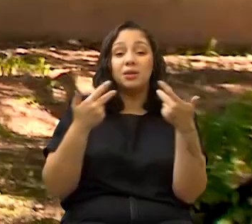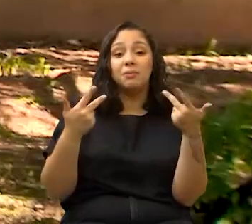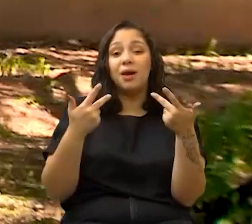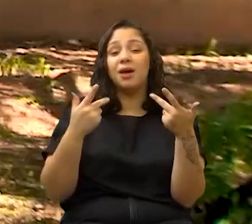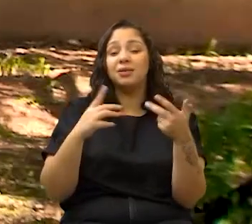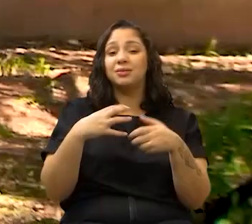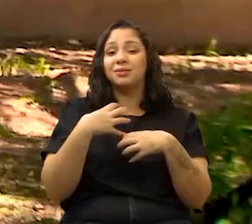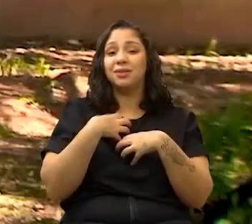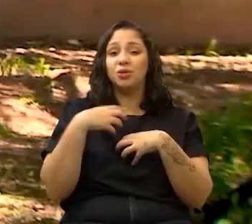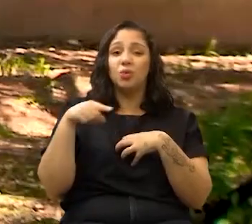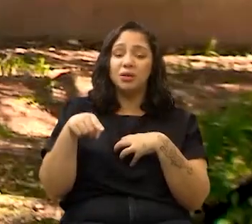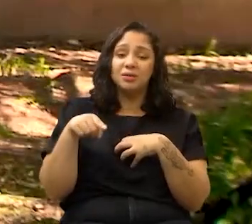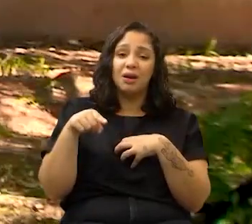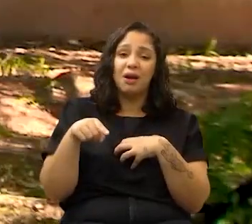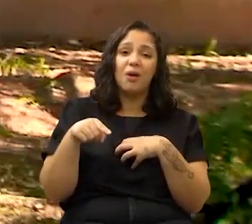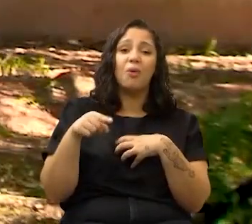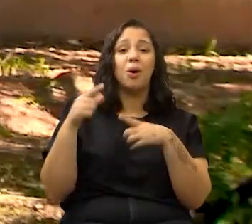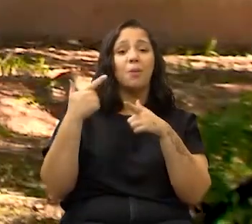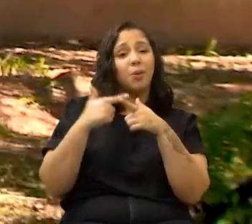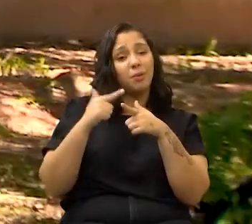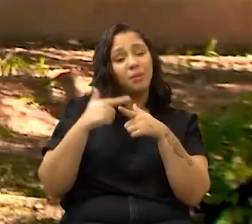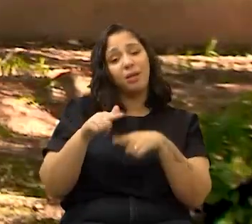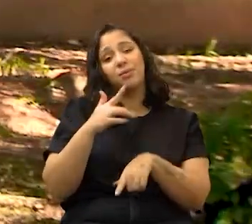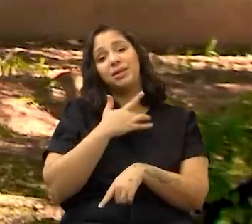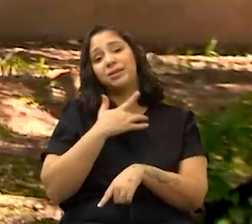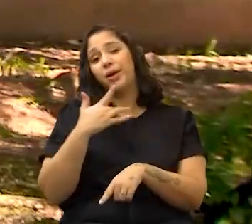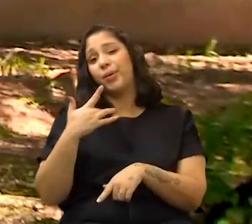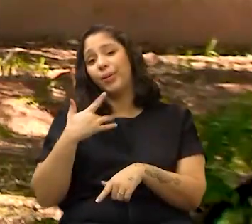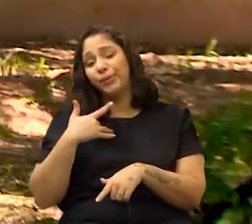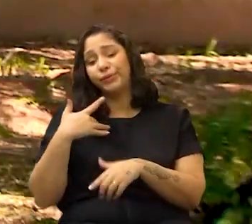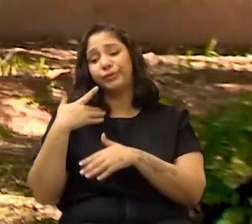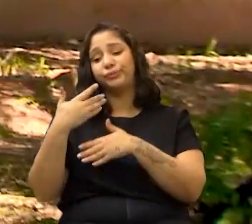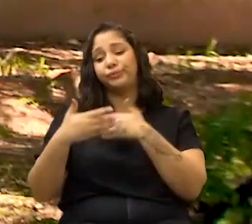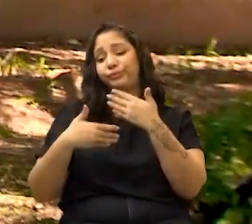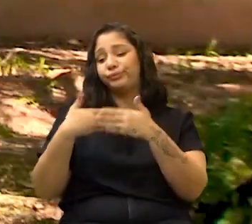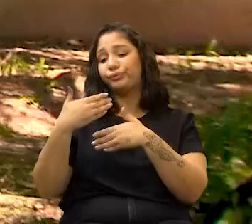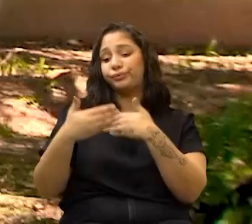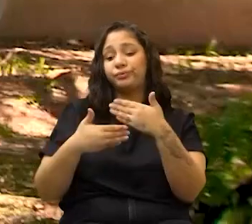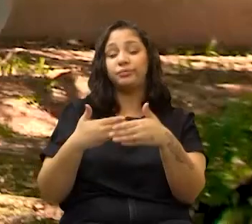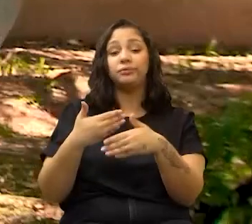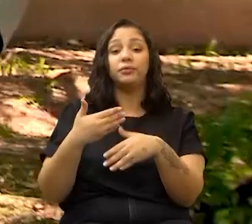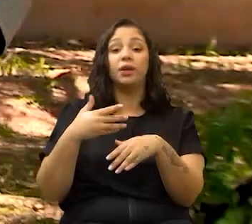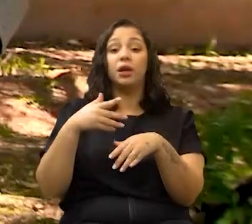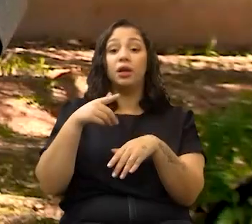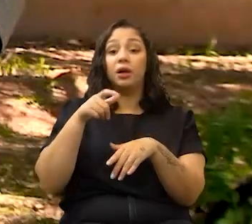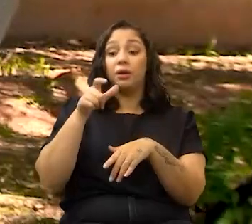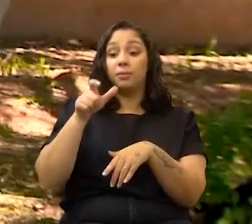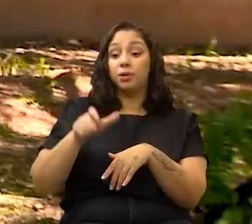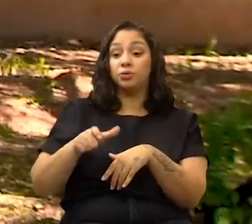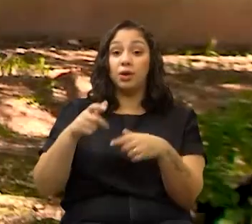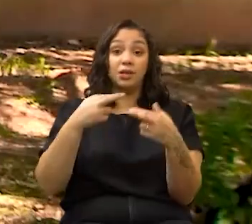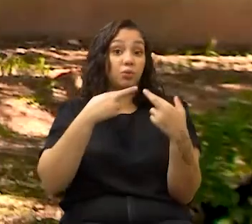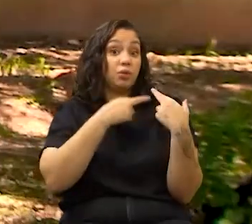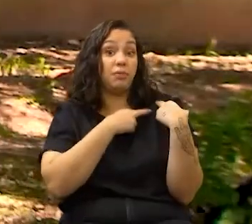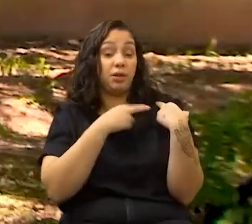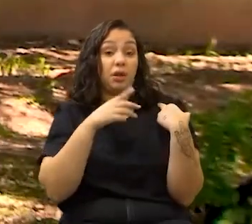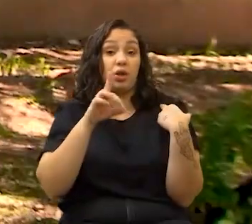situação de problema de saúde e o dono, nesse caso é dono, não é nem tutor, né?